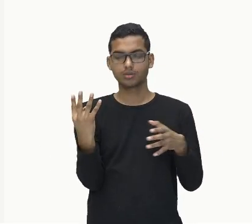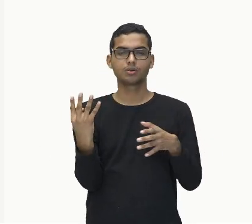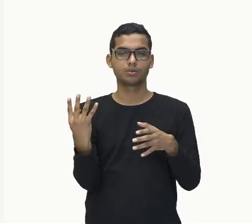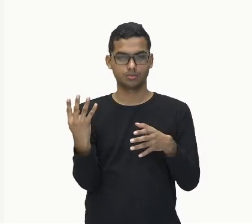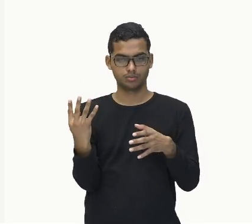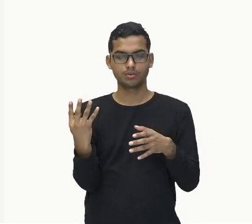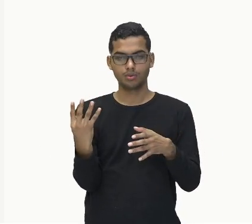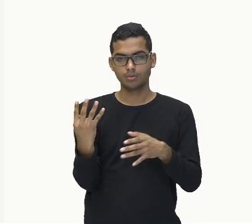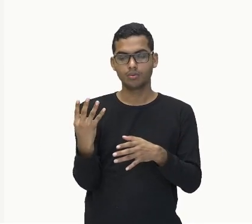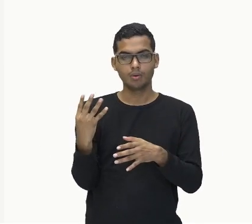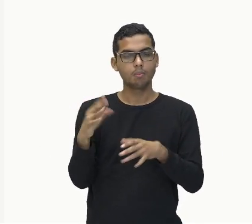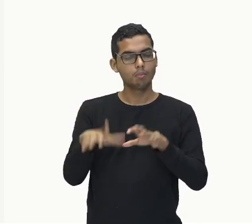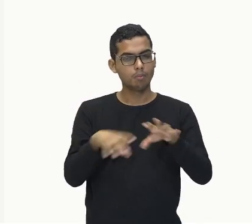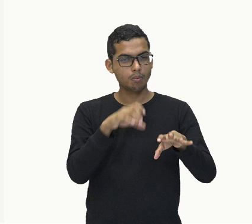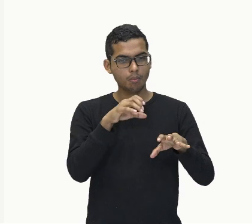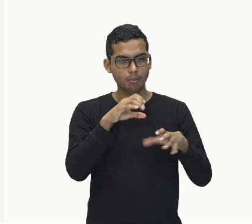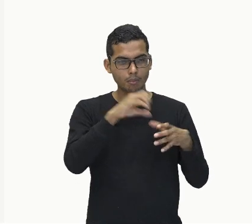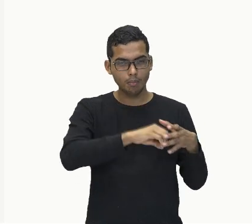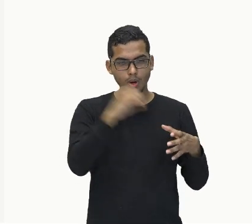bolas brancas.